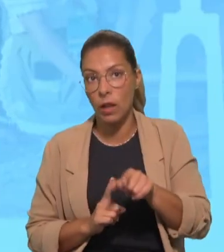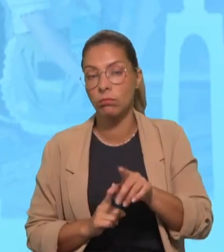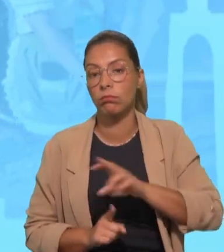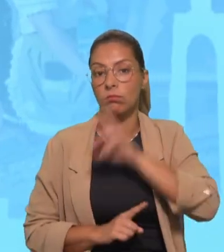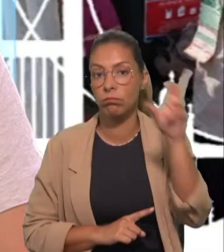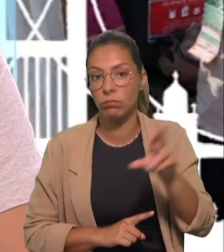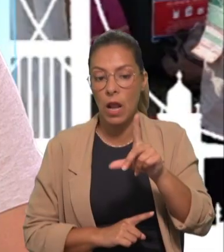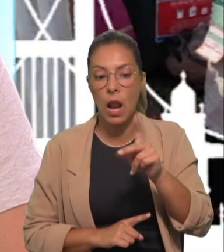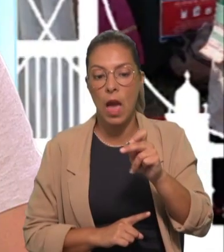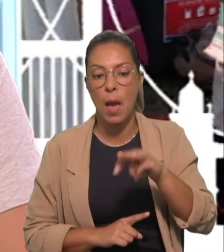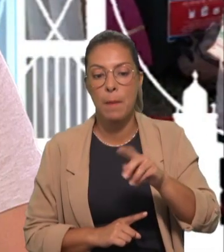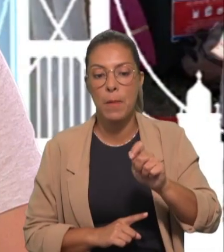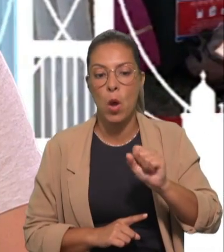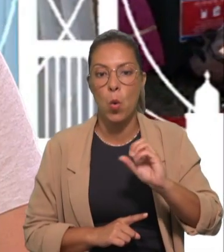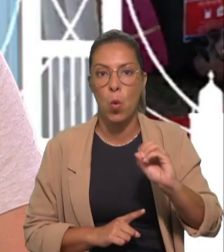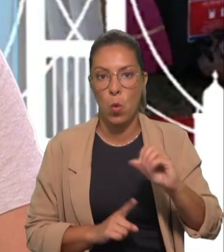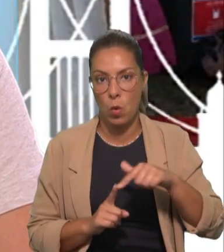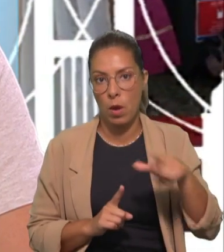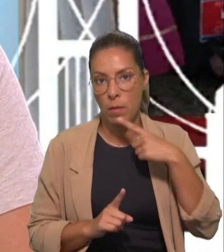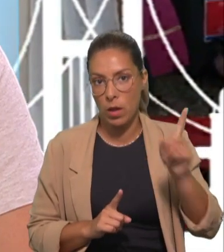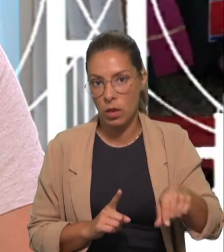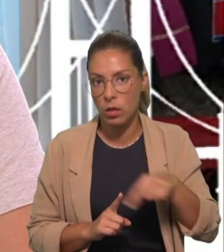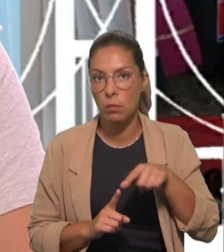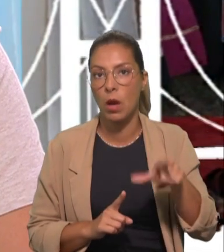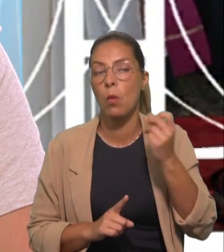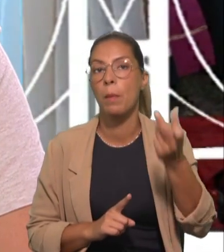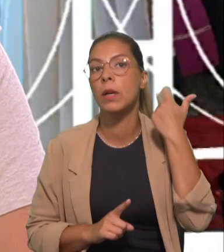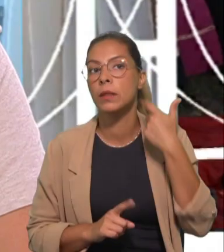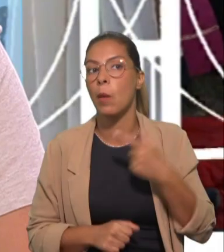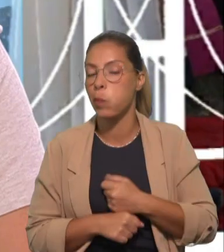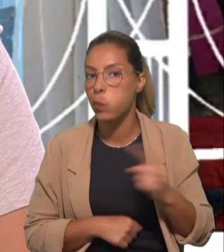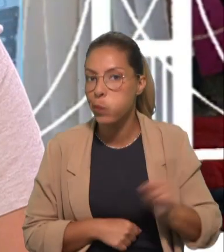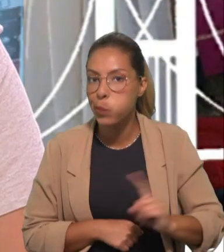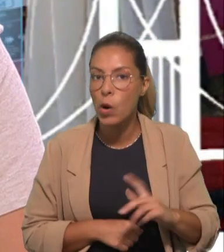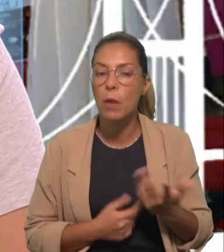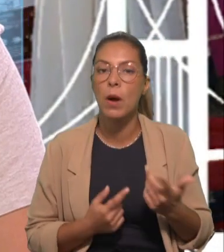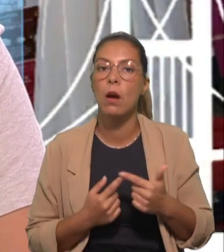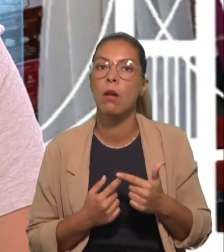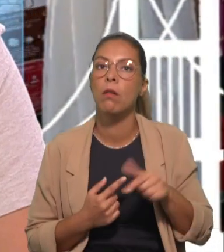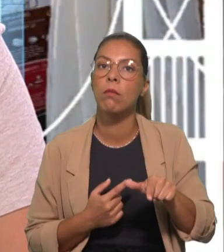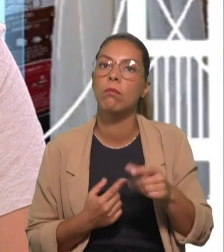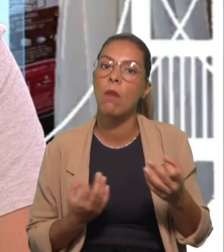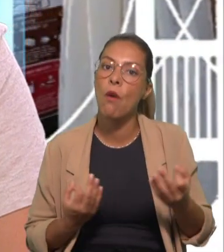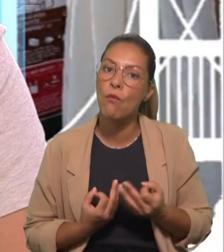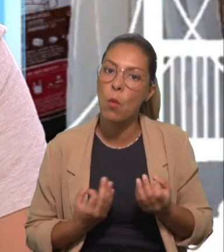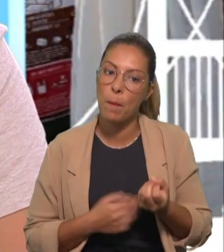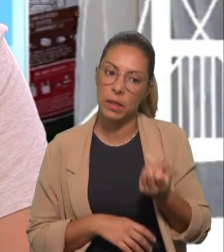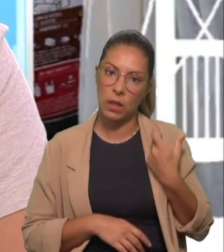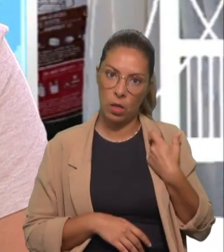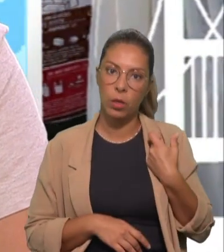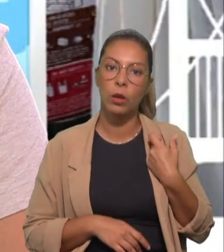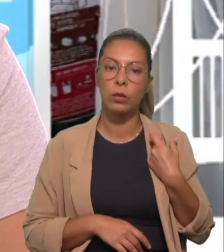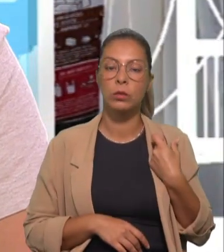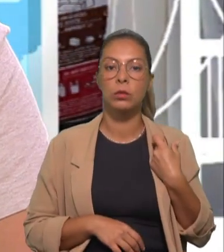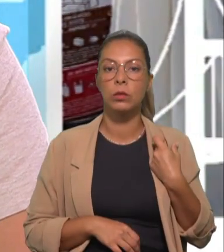a experiência? Sim, e mesmo que não tivesse feito no ano passado, acho que ia, porque no fundo nós vamos um